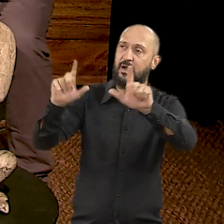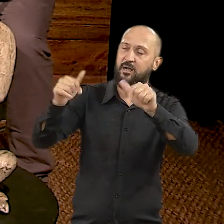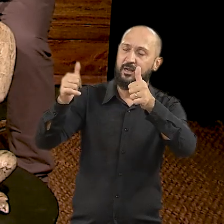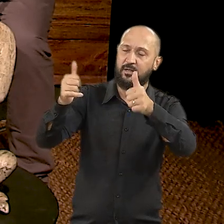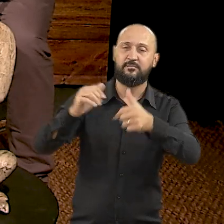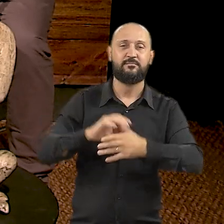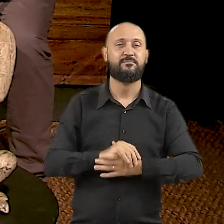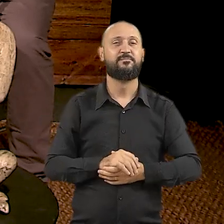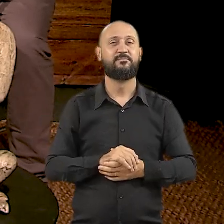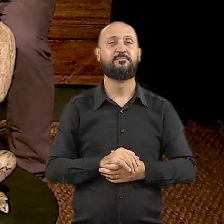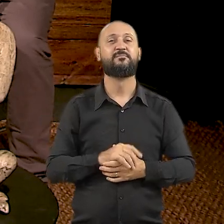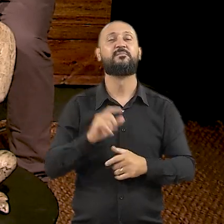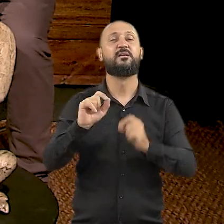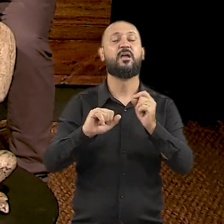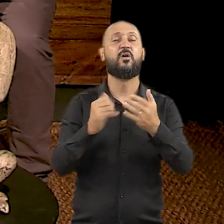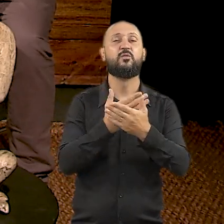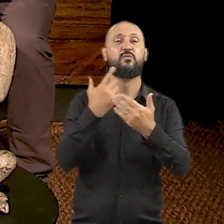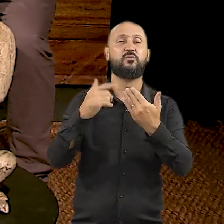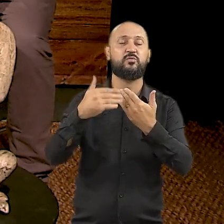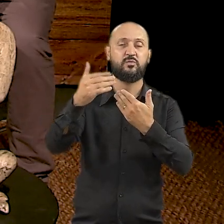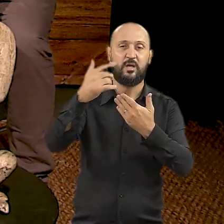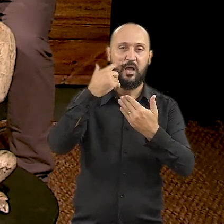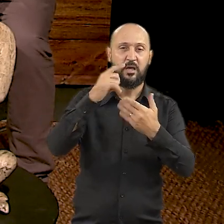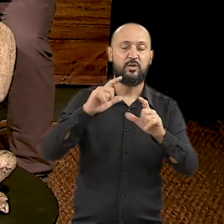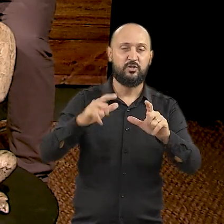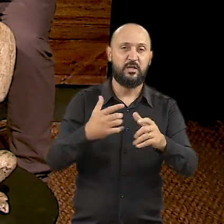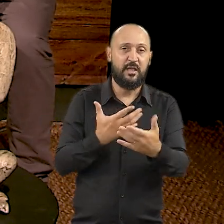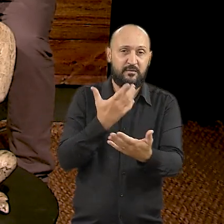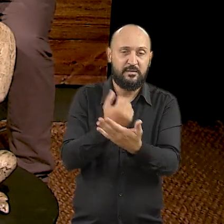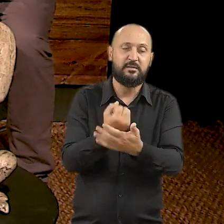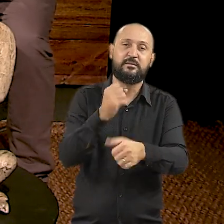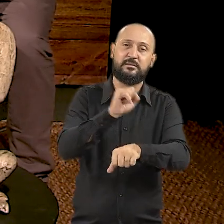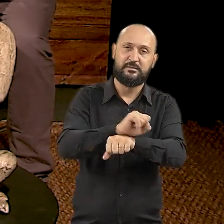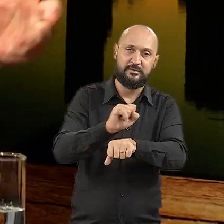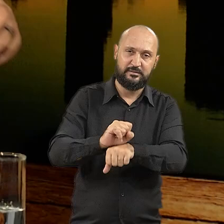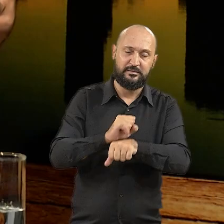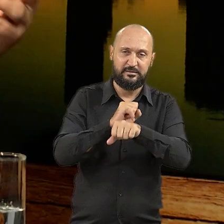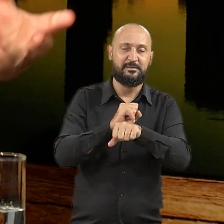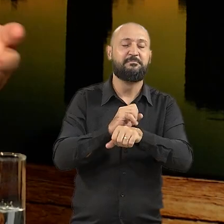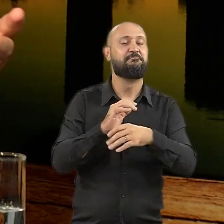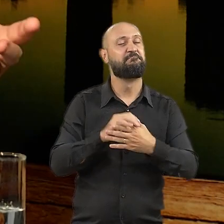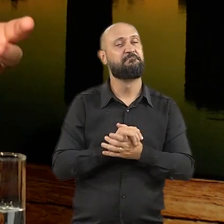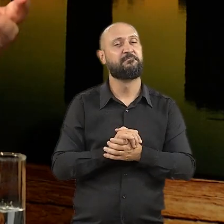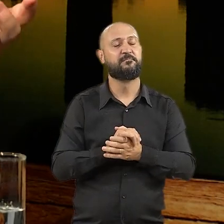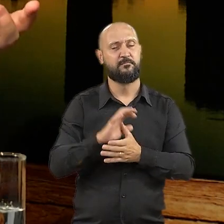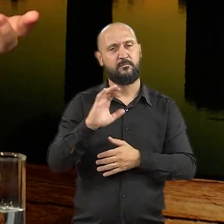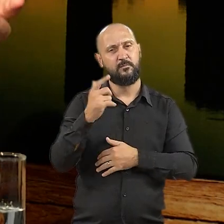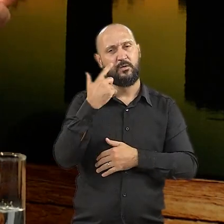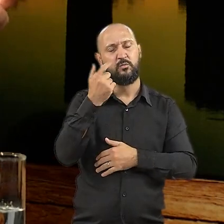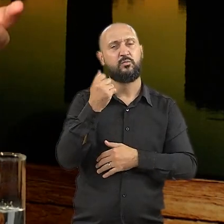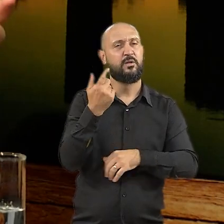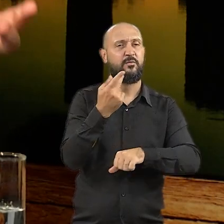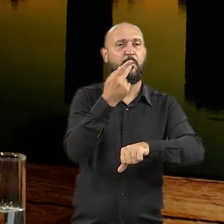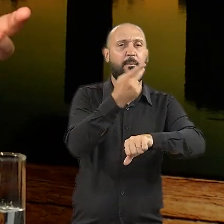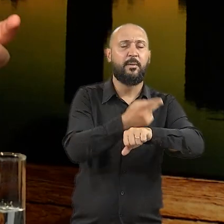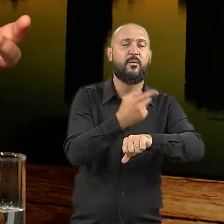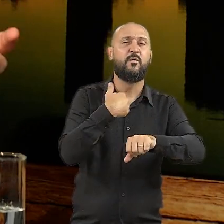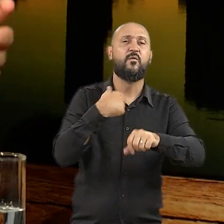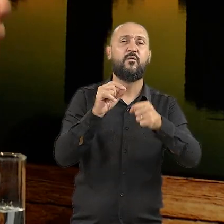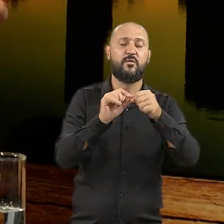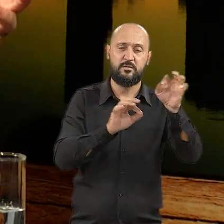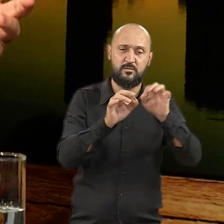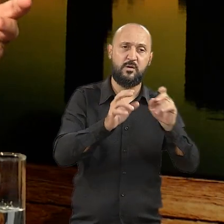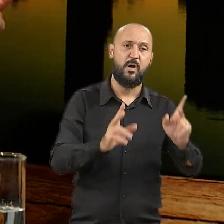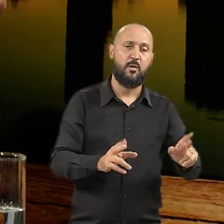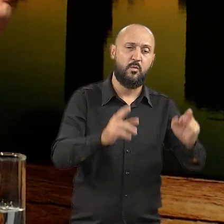aqui. E o que aconteceu? Eles soltaram aquela fita que já estava de stand-by, fizeram E, lógico, não teve o prêmio, mas então o que